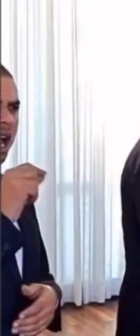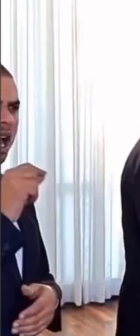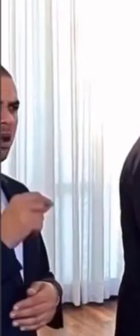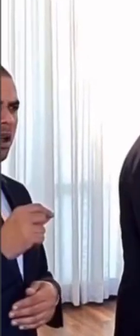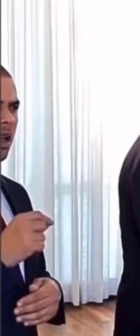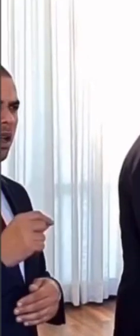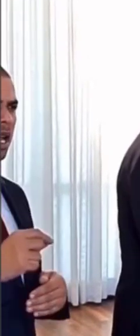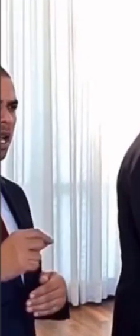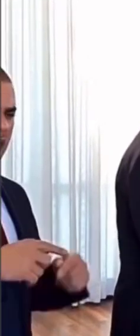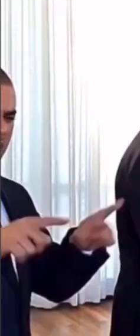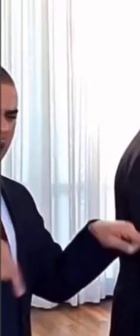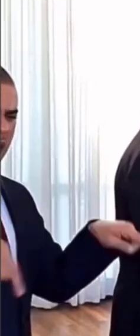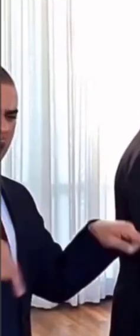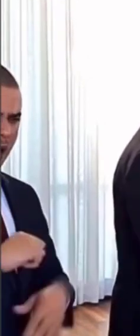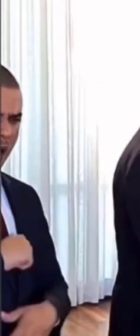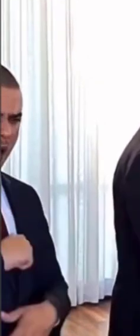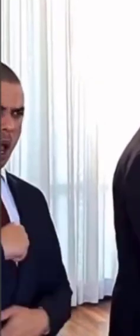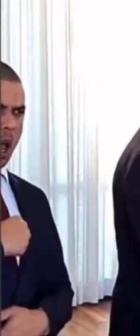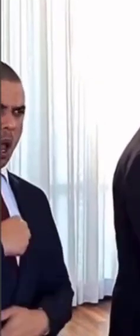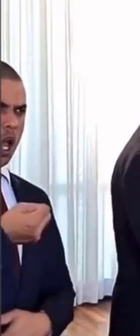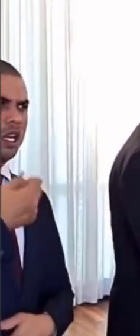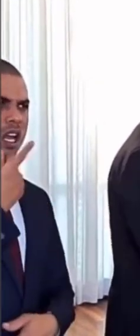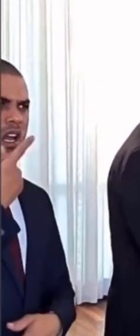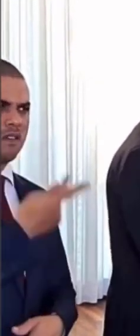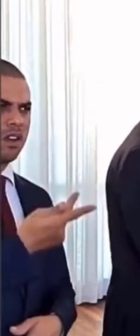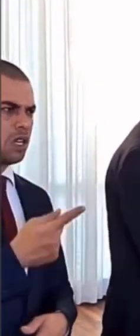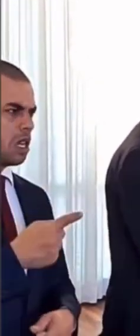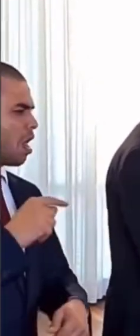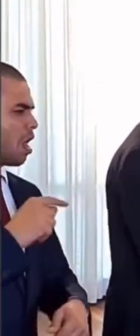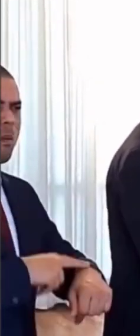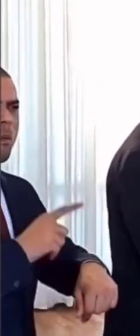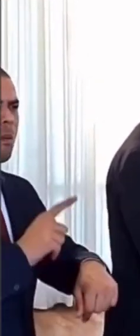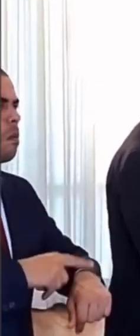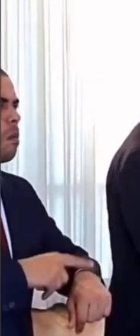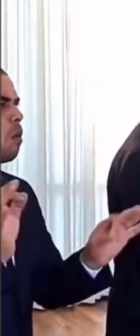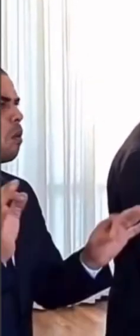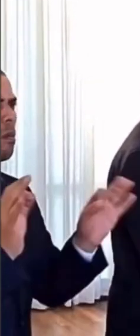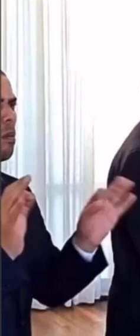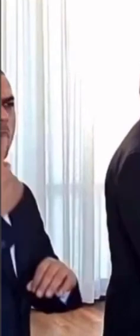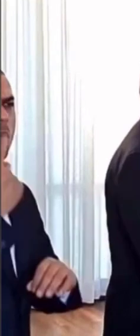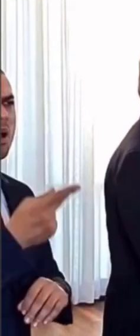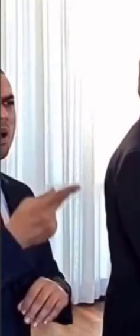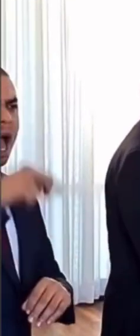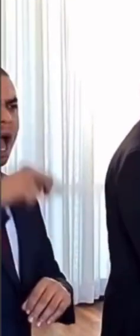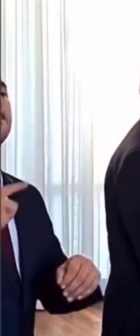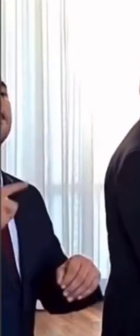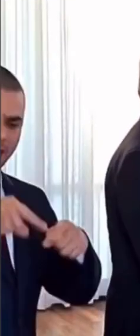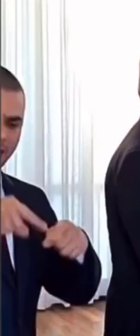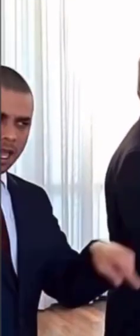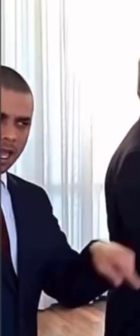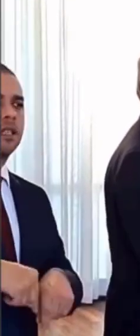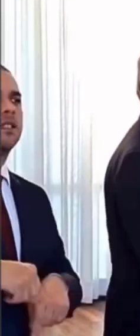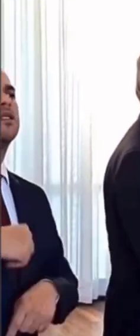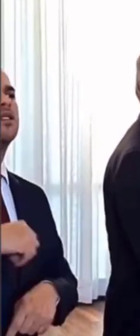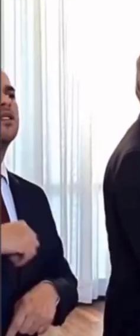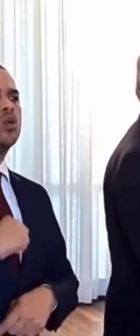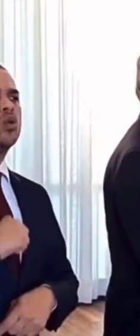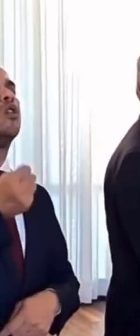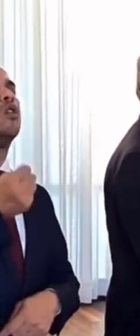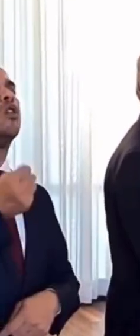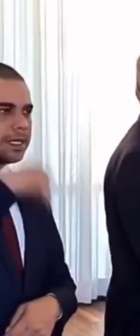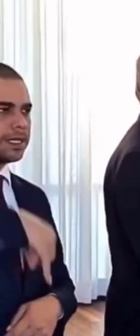férias. Vai ter mais férias ainda pra você gastar. Fique tranquilo. Cala a boca, vocês são canalhas. Um paralelepípedo de craque. Chega